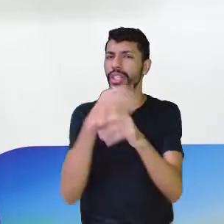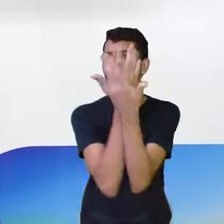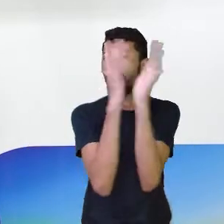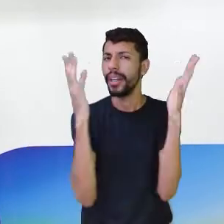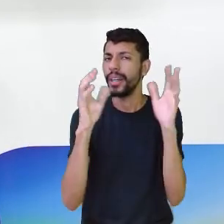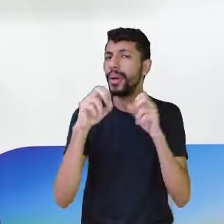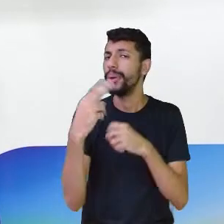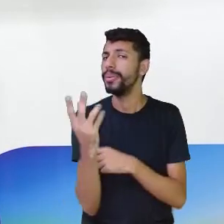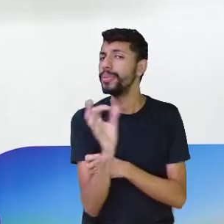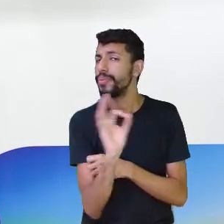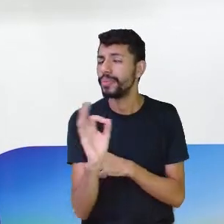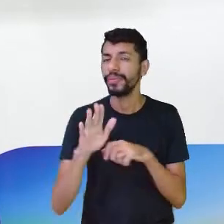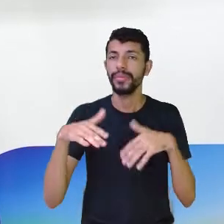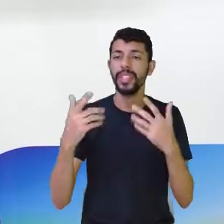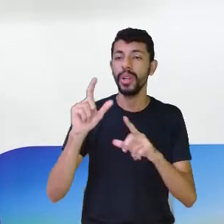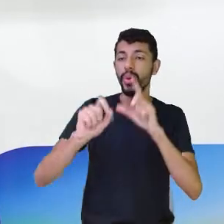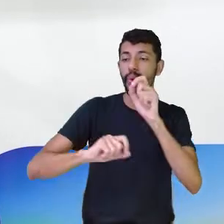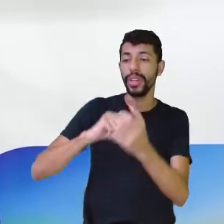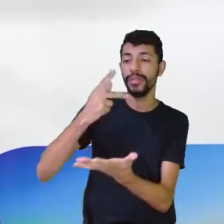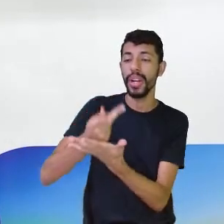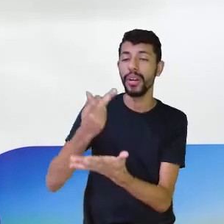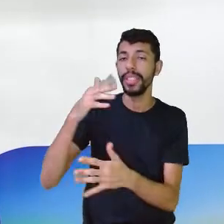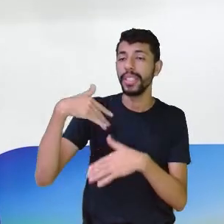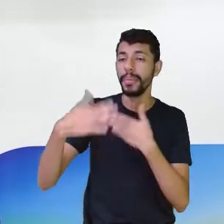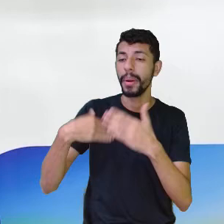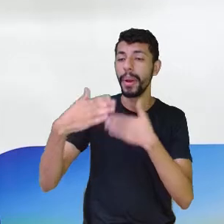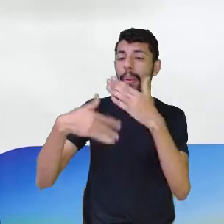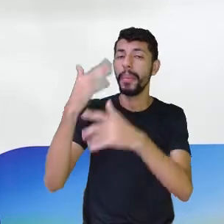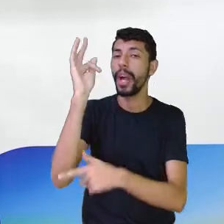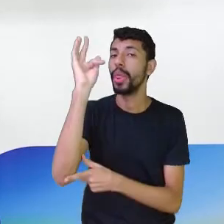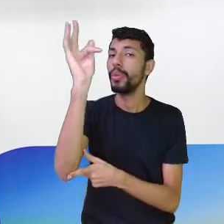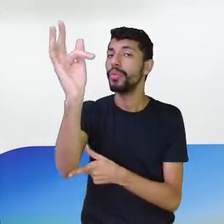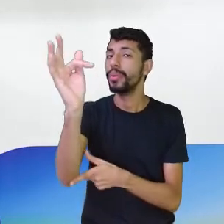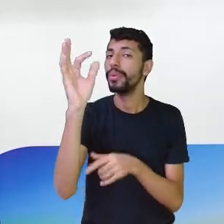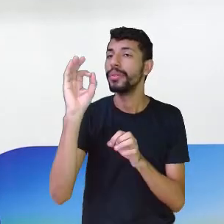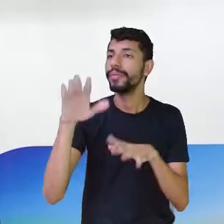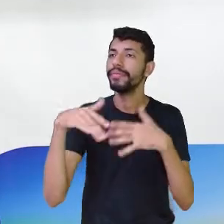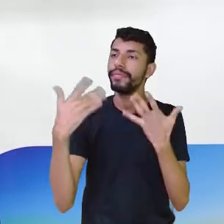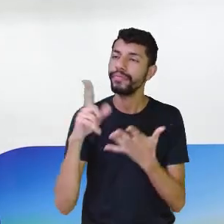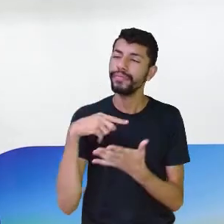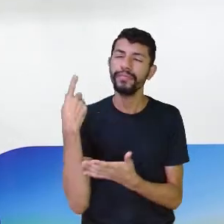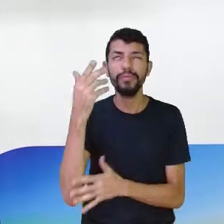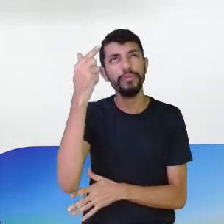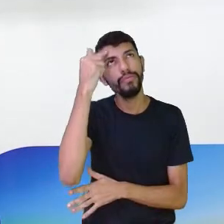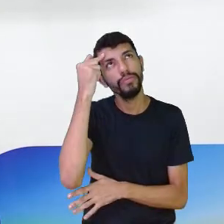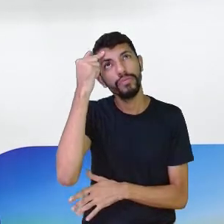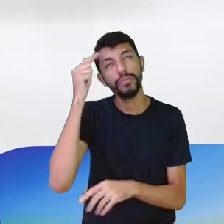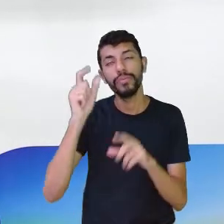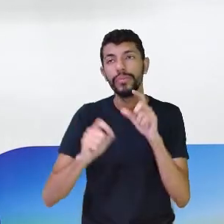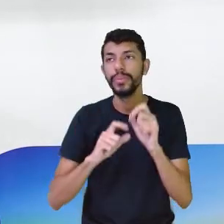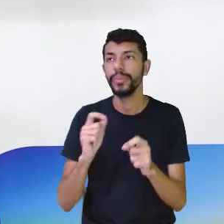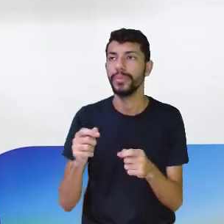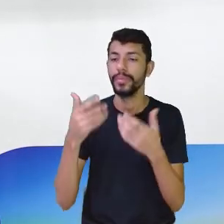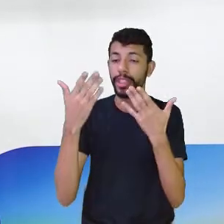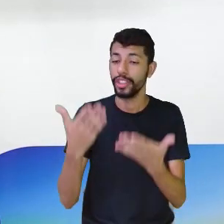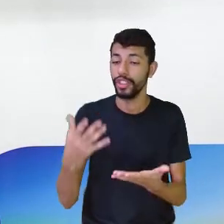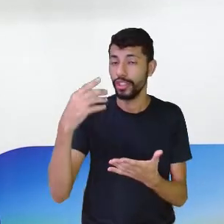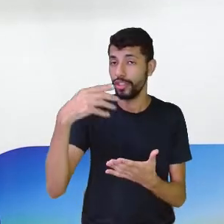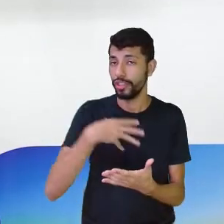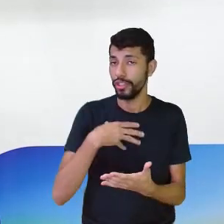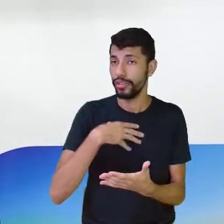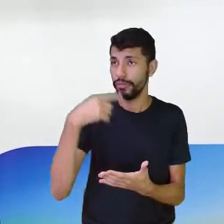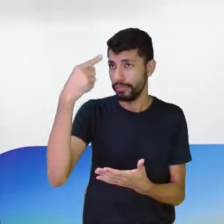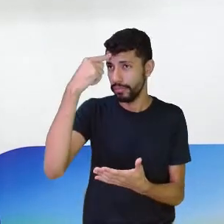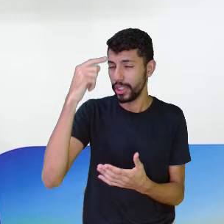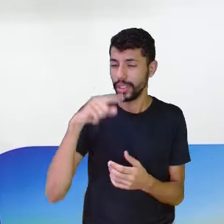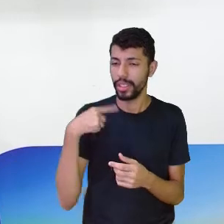O que é que vai estar acontecendo nesse processo todo no futuro? Então a gente já começa a pensar. Quando a gente pensa dessa forma, quando a gente